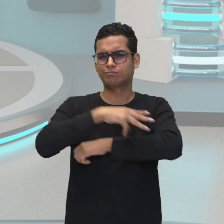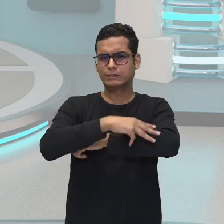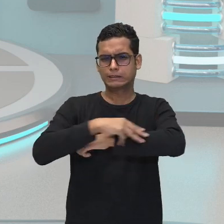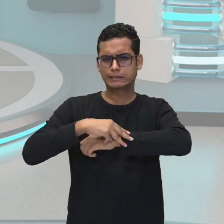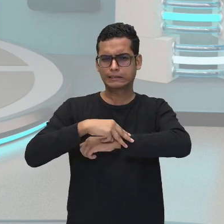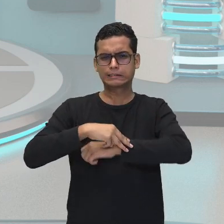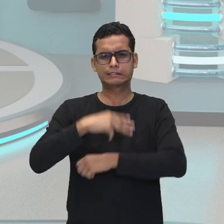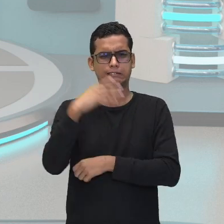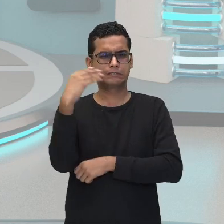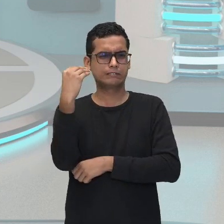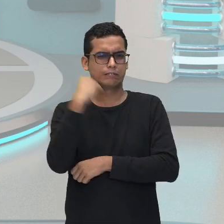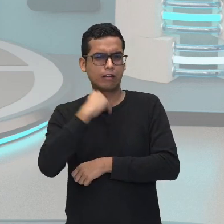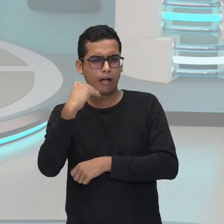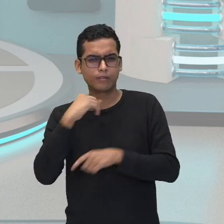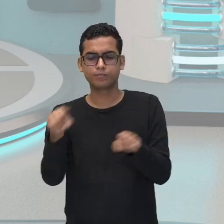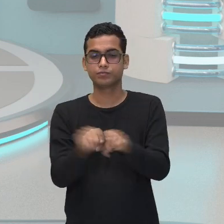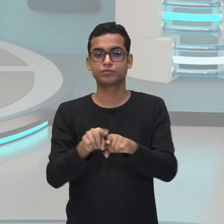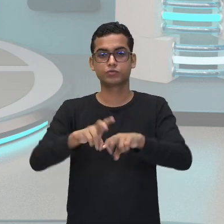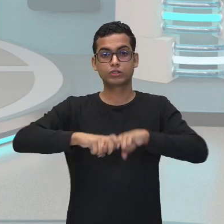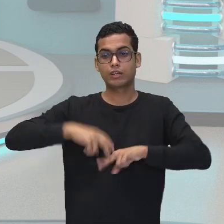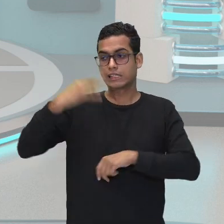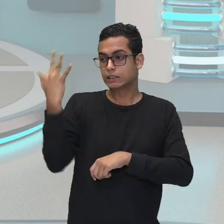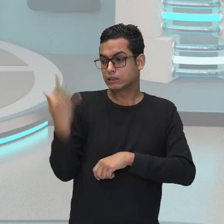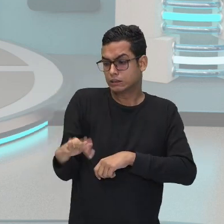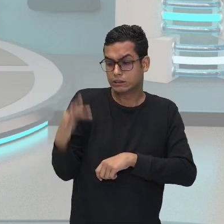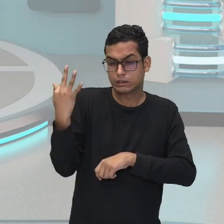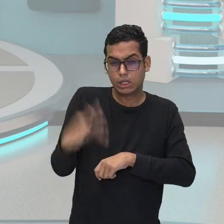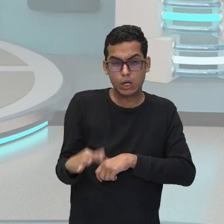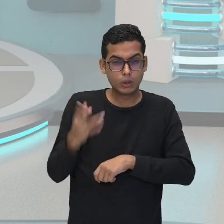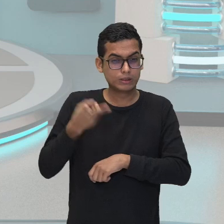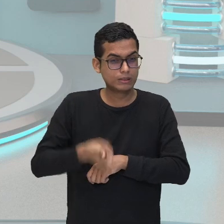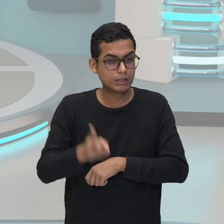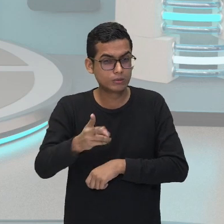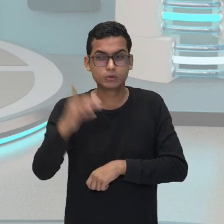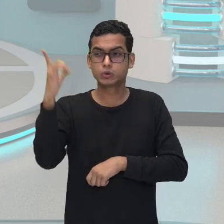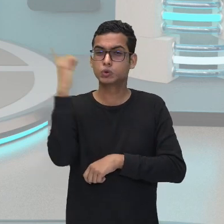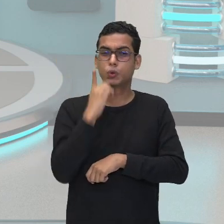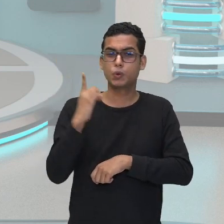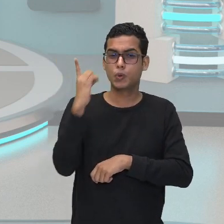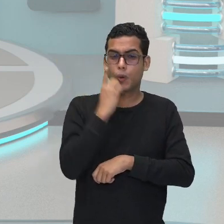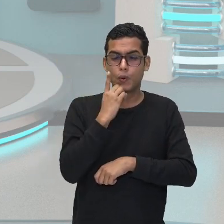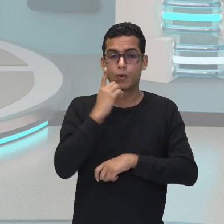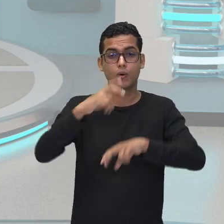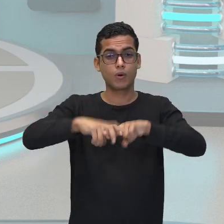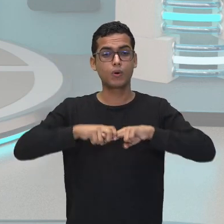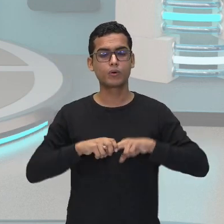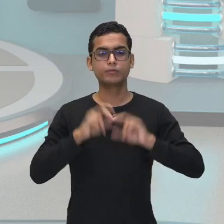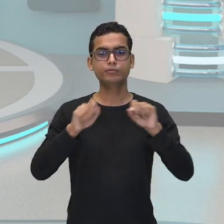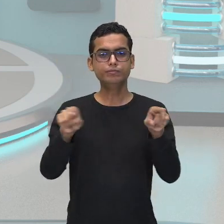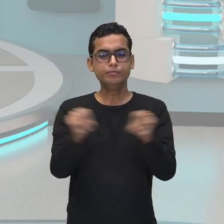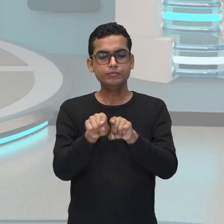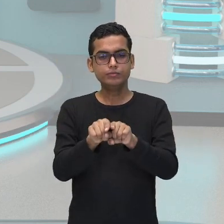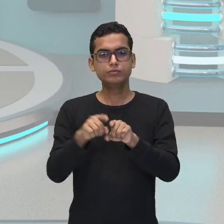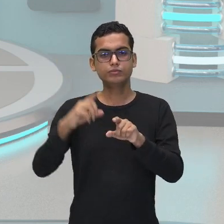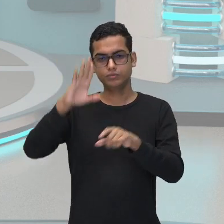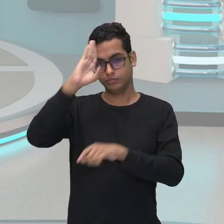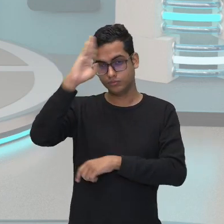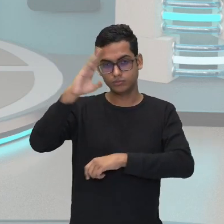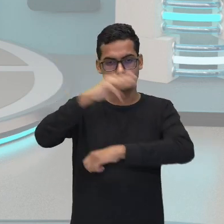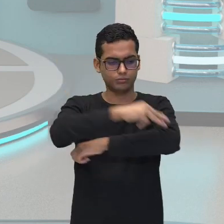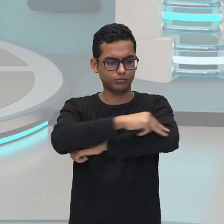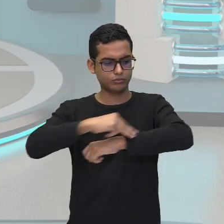dores constantes, principalmente nos músculos que são responsáveis, né, por manter a nossa postura, que são os músculos